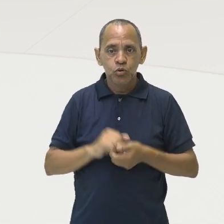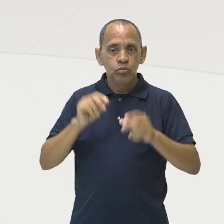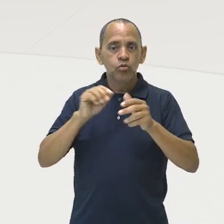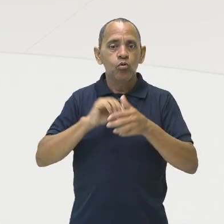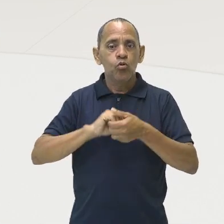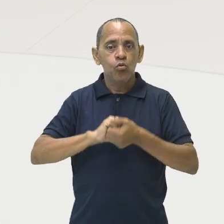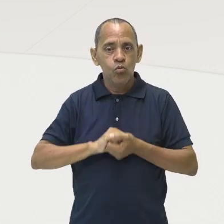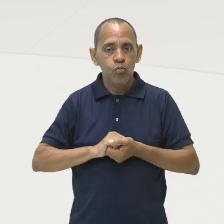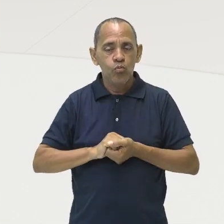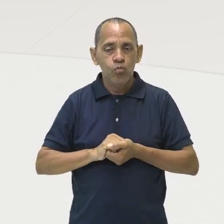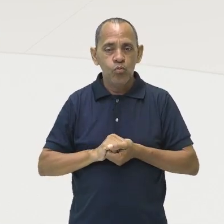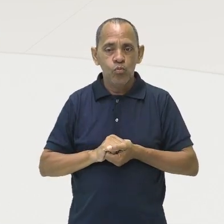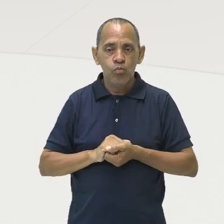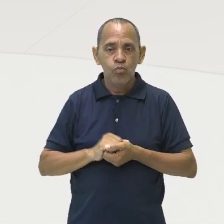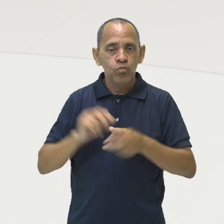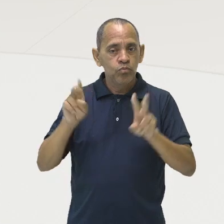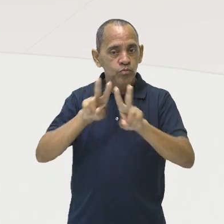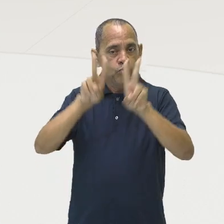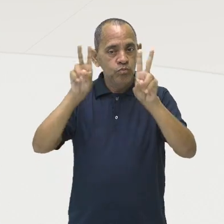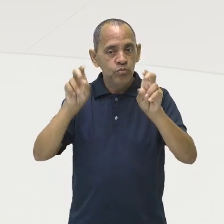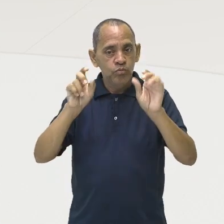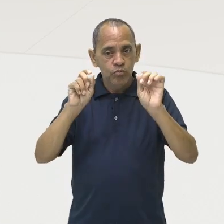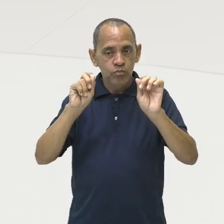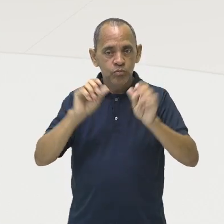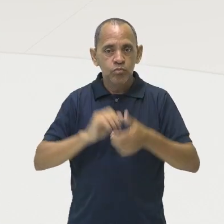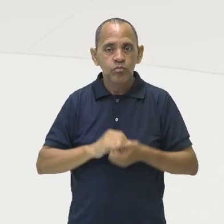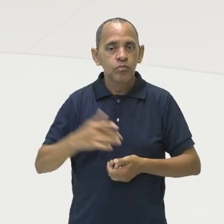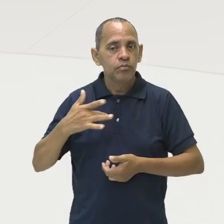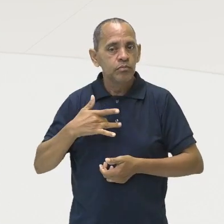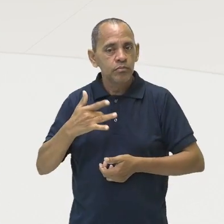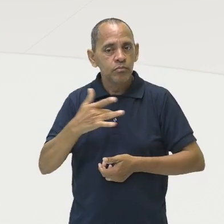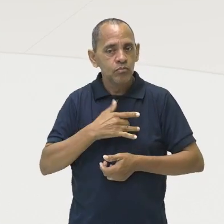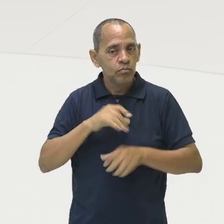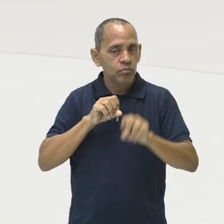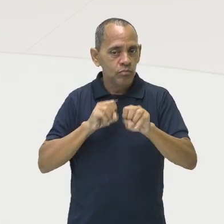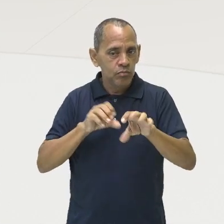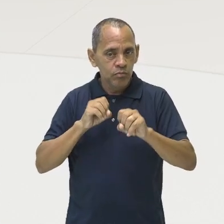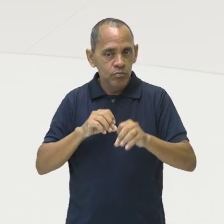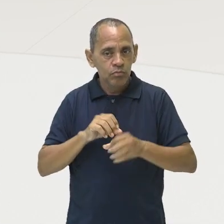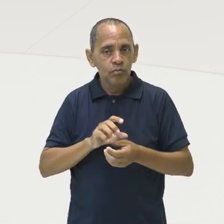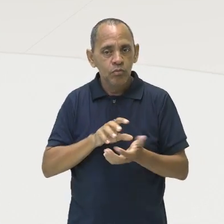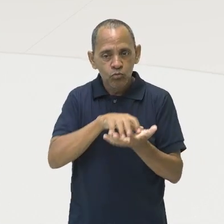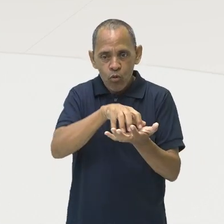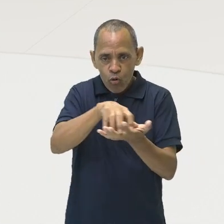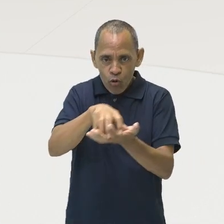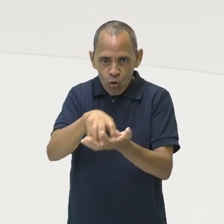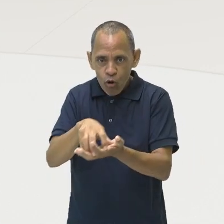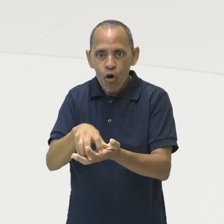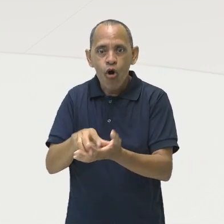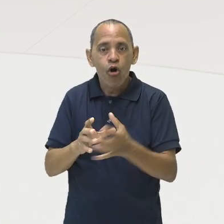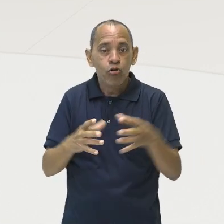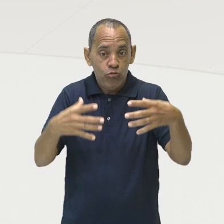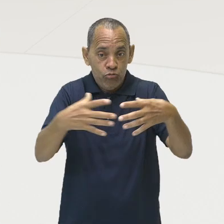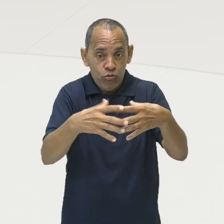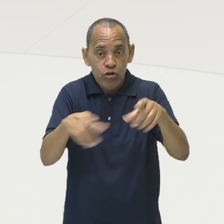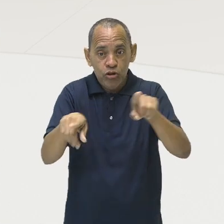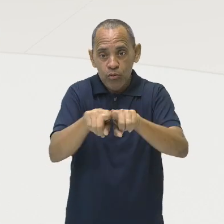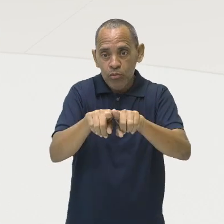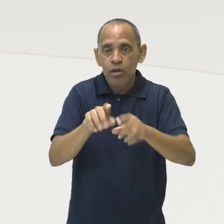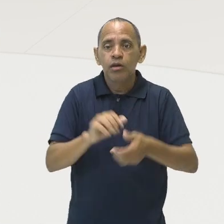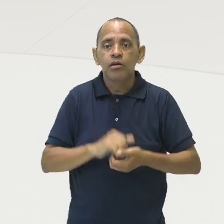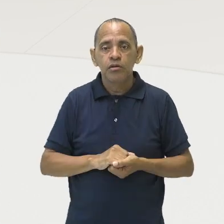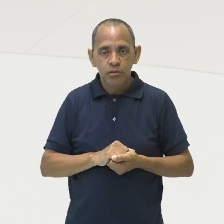assunto da dissertação é saúde, educação, transporte coletivo, né?